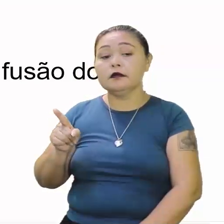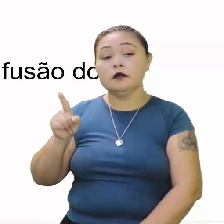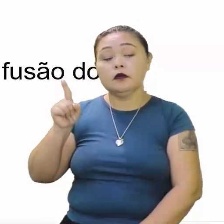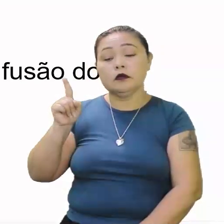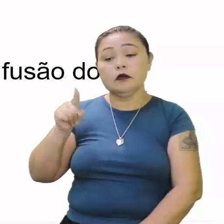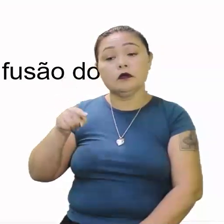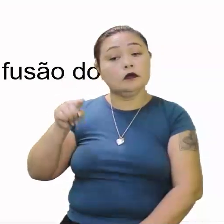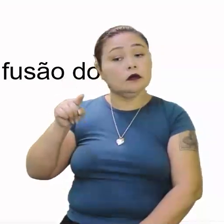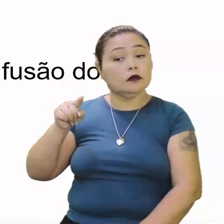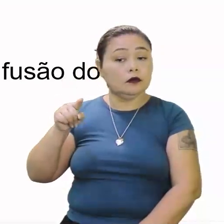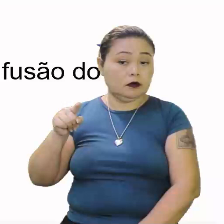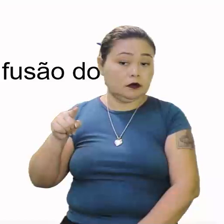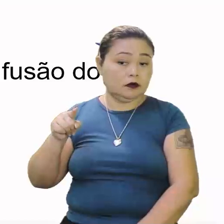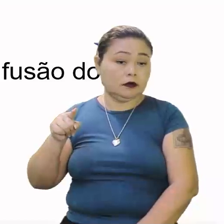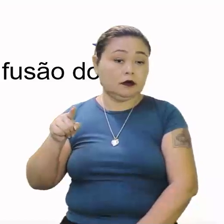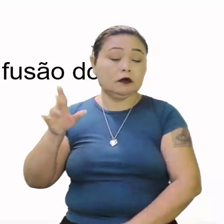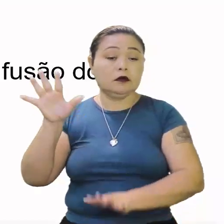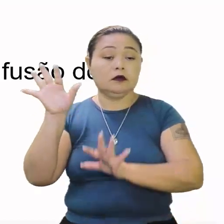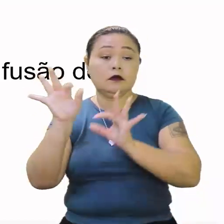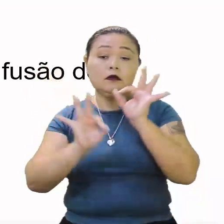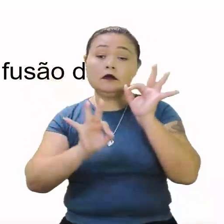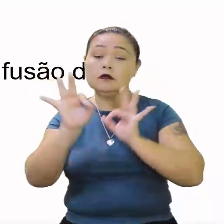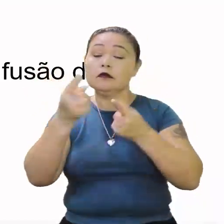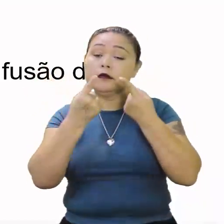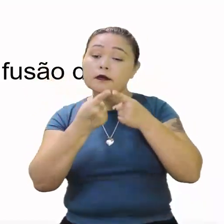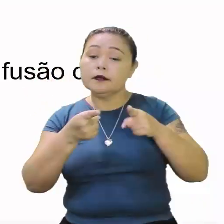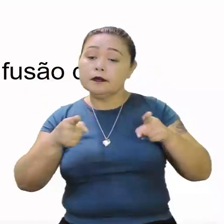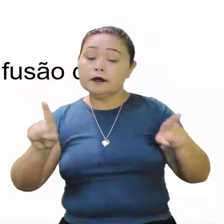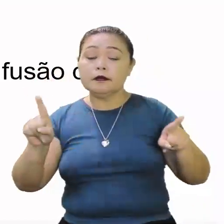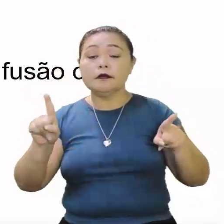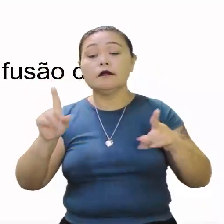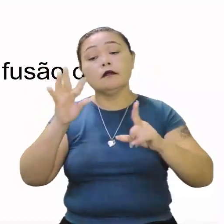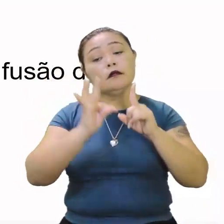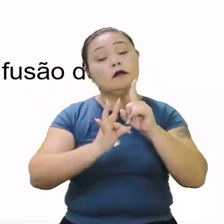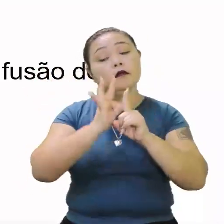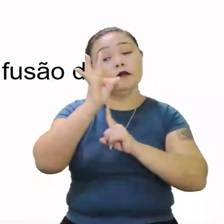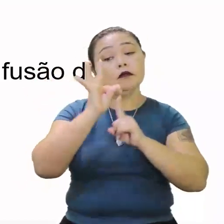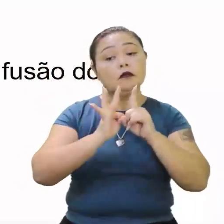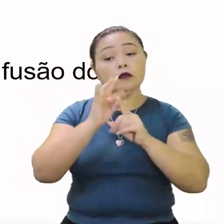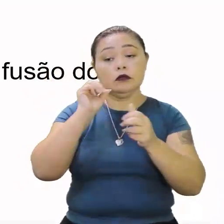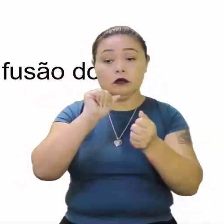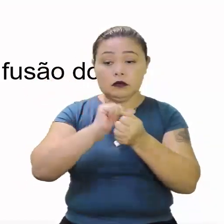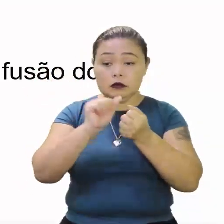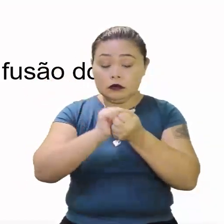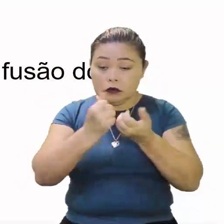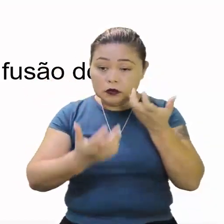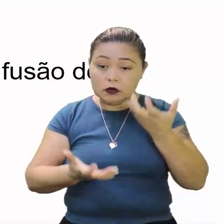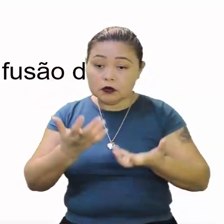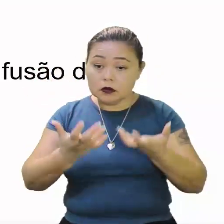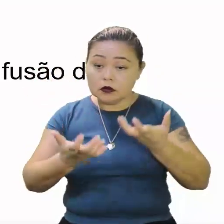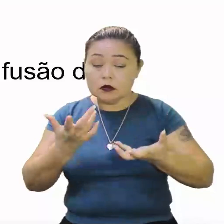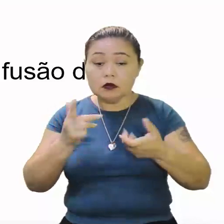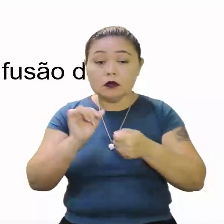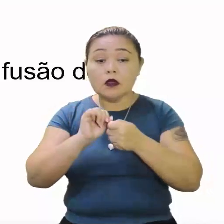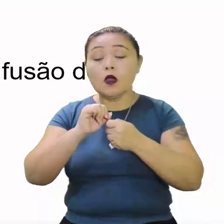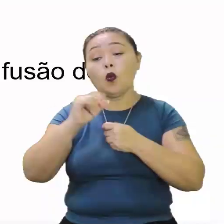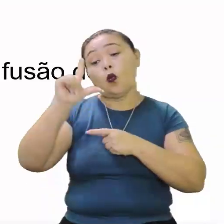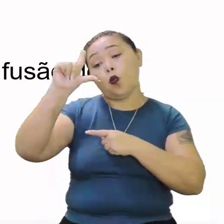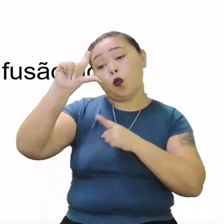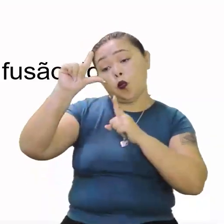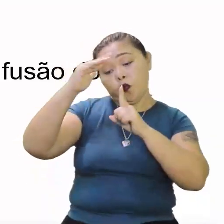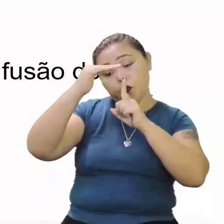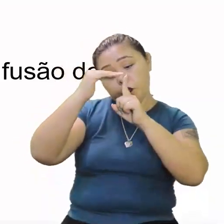Sobre o preparo do churrasco, a temperatura do carvão é